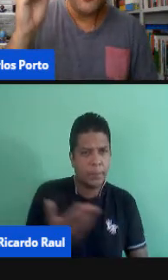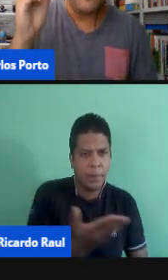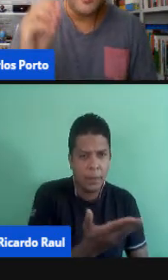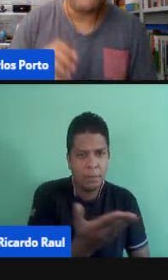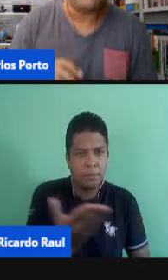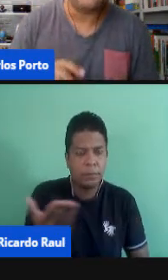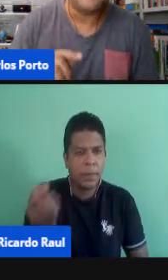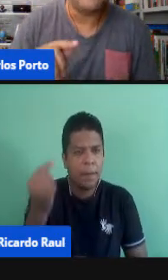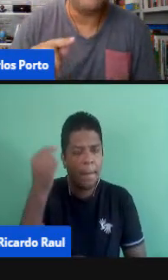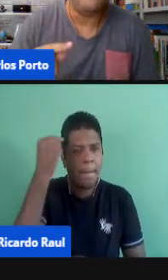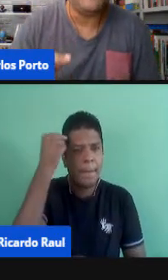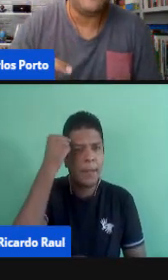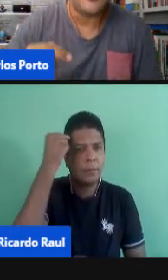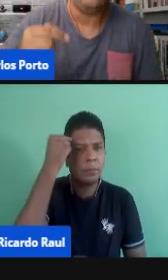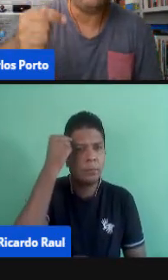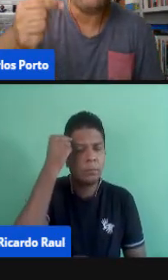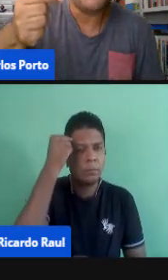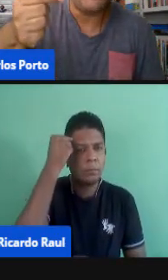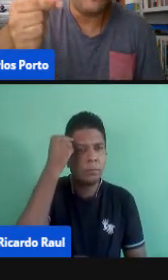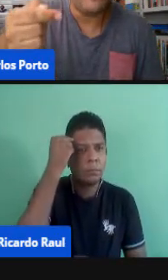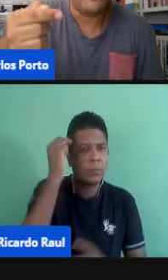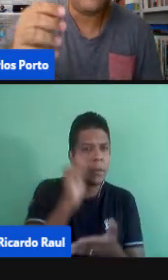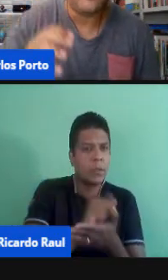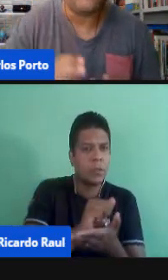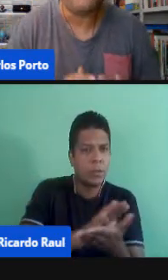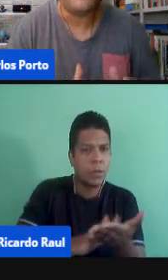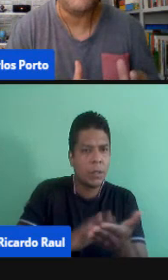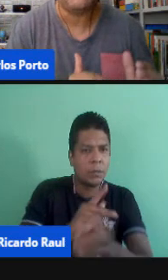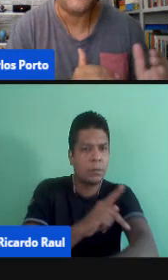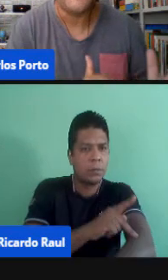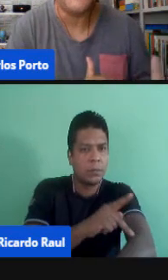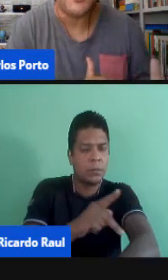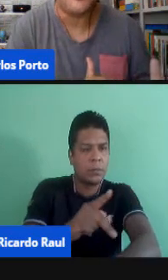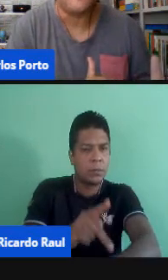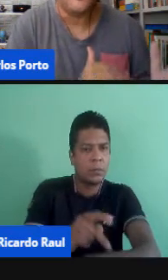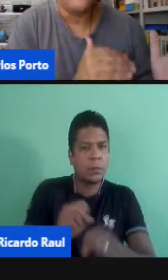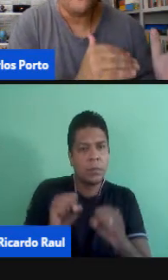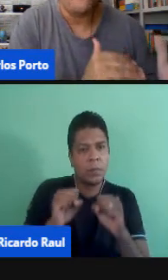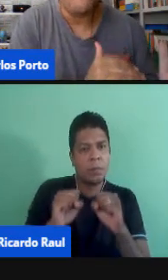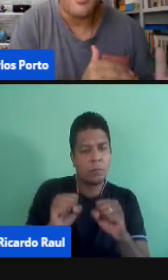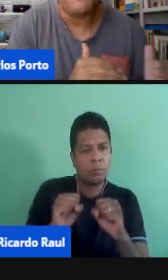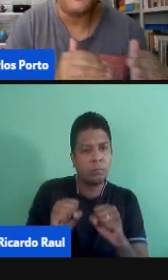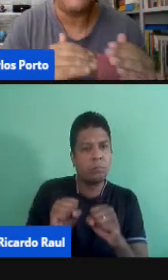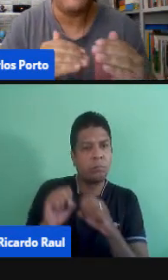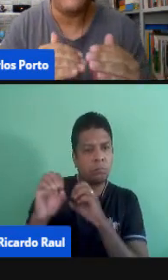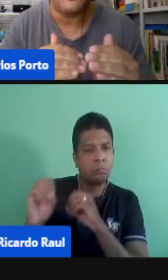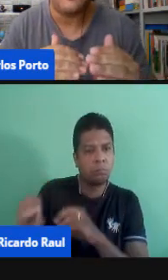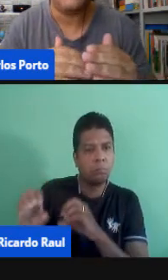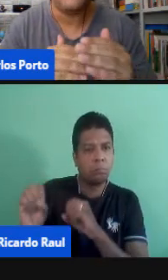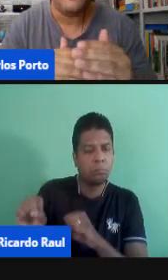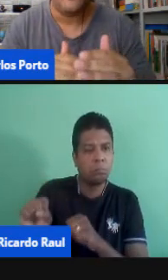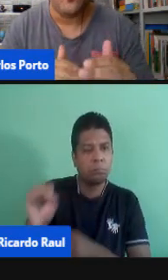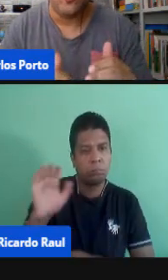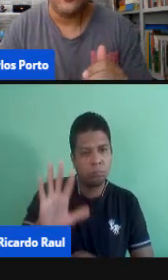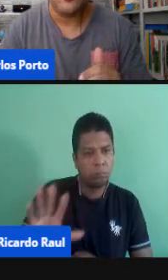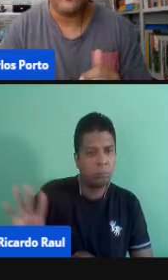nós pensarmos nas atividades pedagógicas que nós podemos alinhar com o mapa das